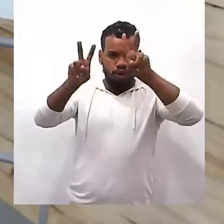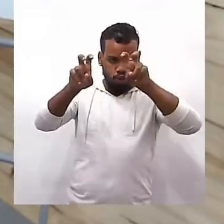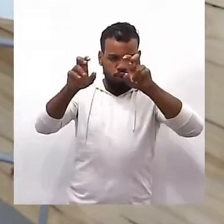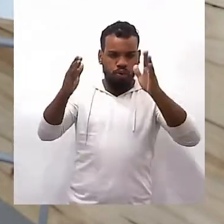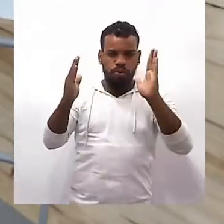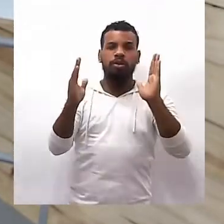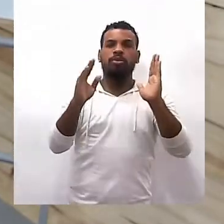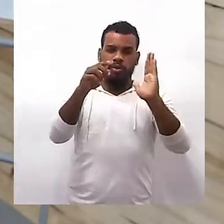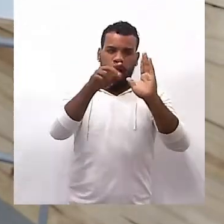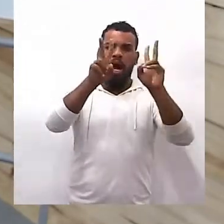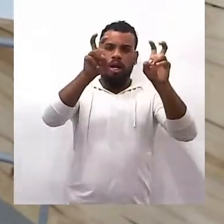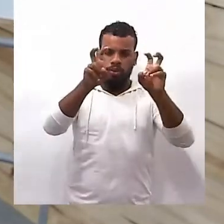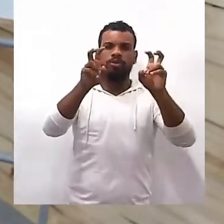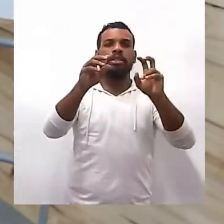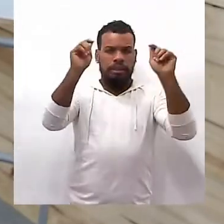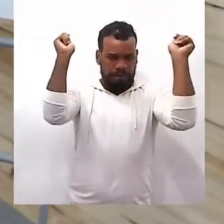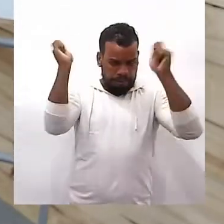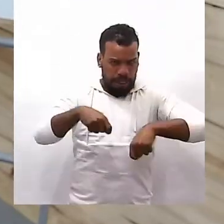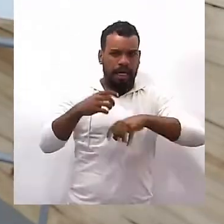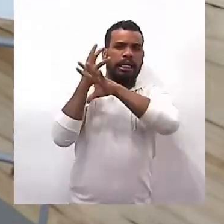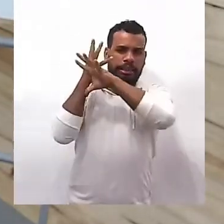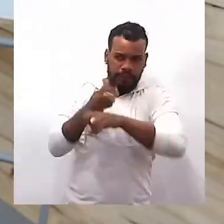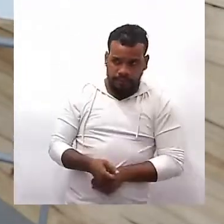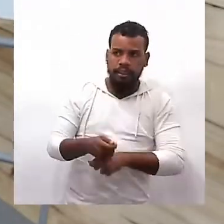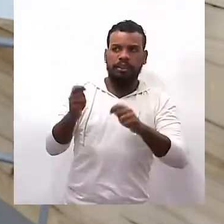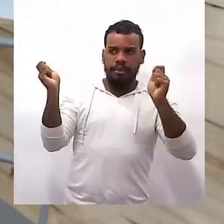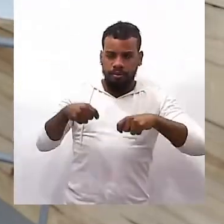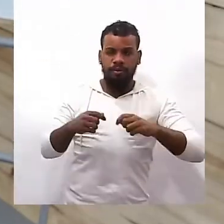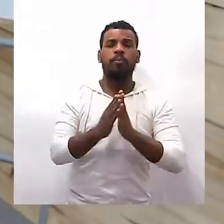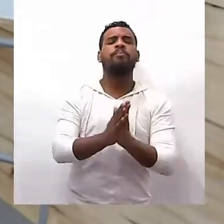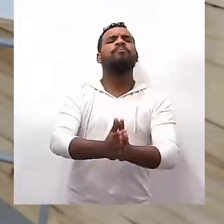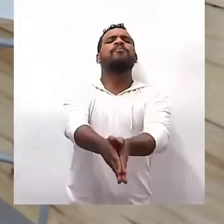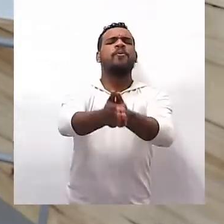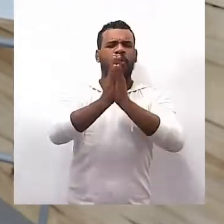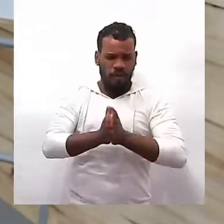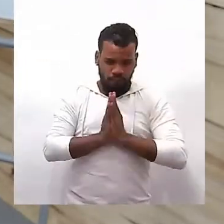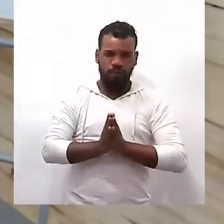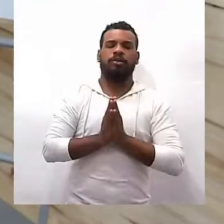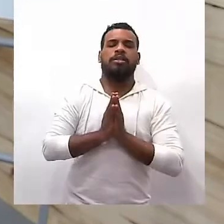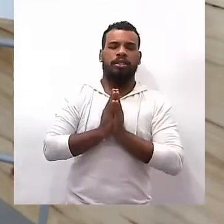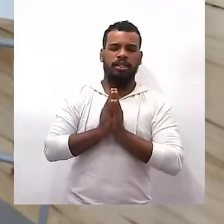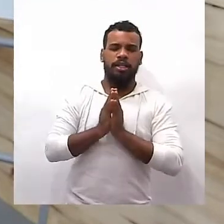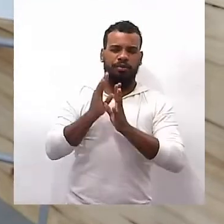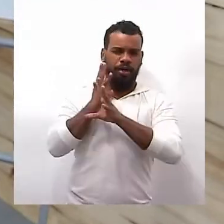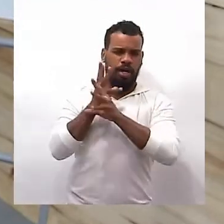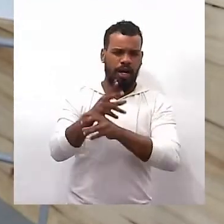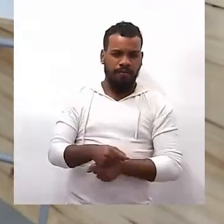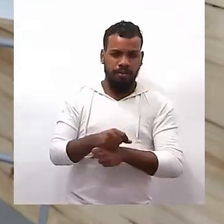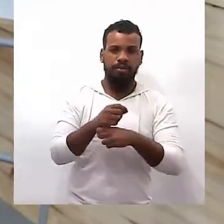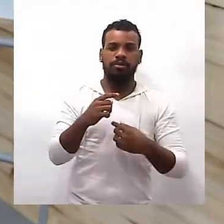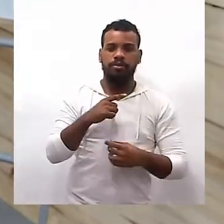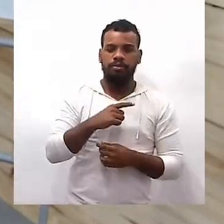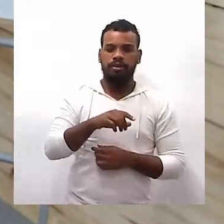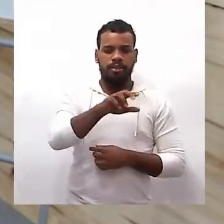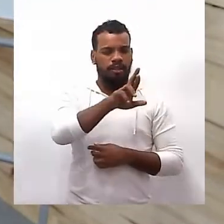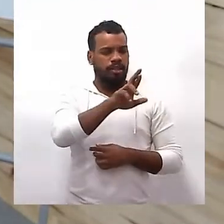assunto bioenergética, dá tempo de revisar ainda, tá? Por favor, revisem. respiração